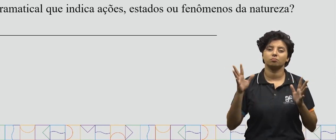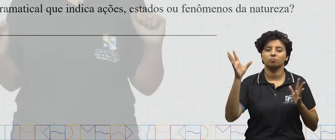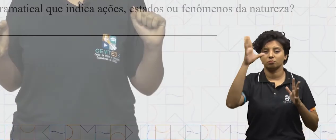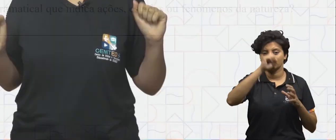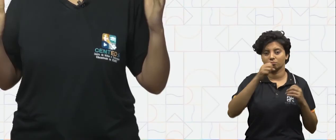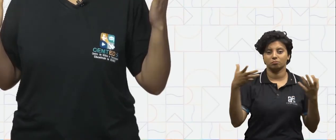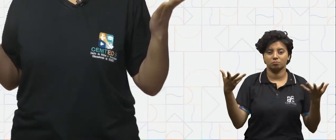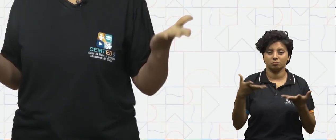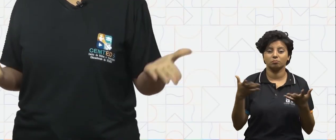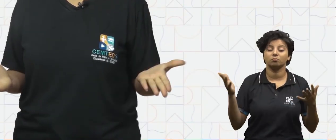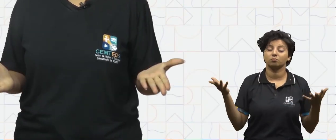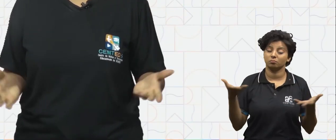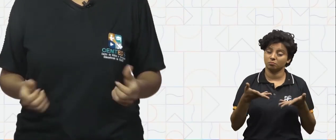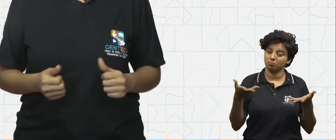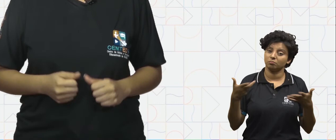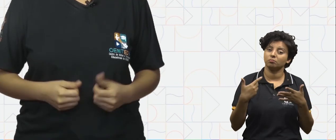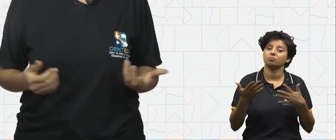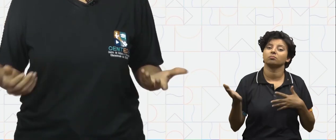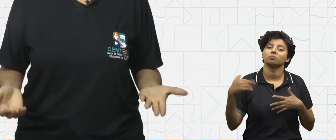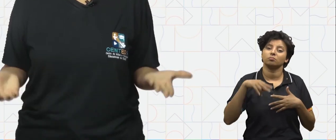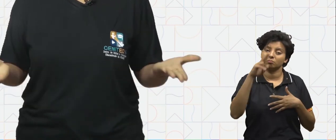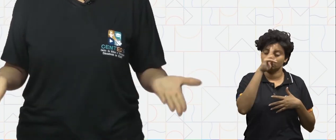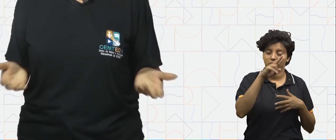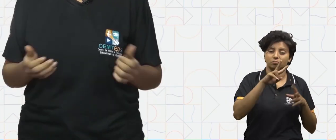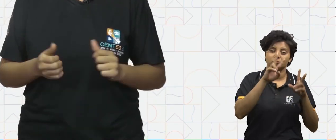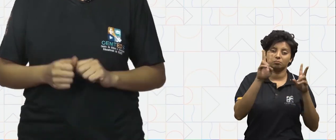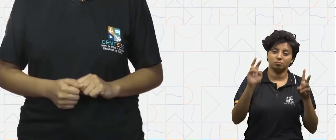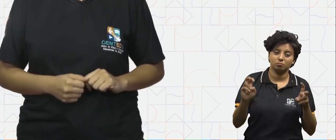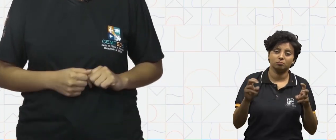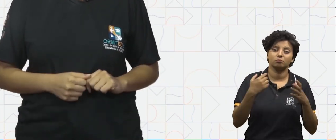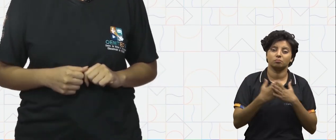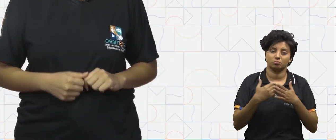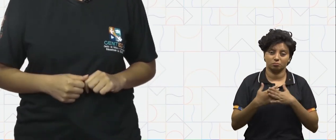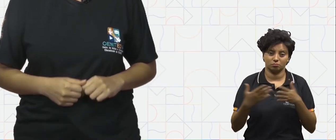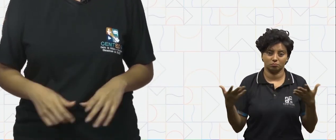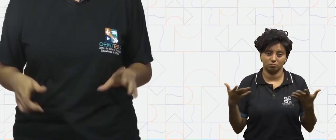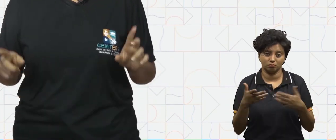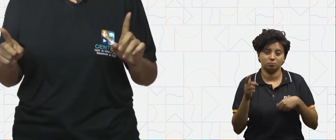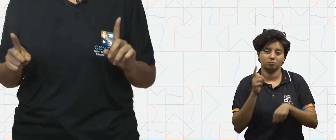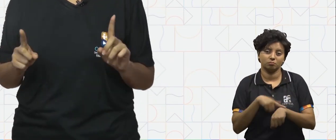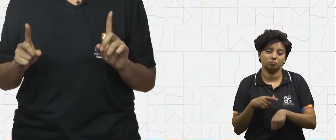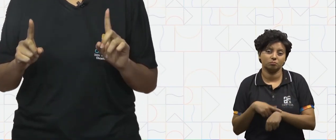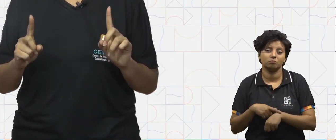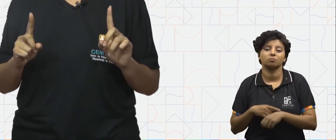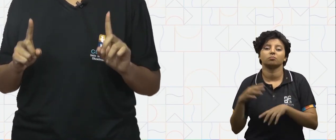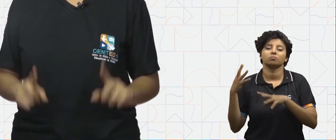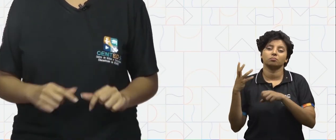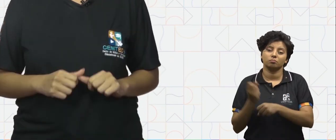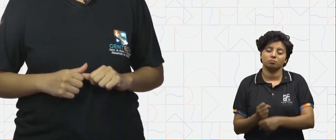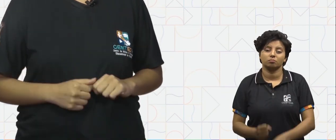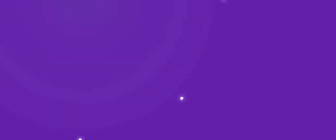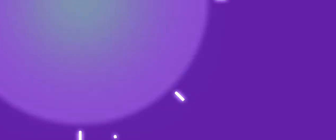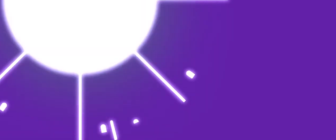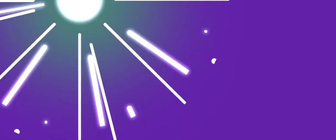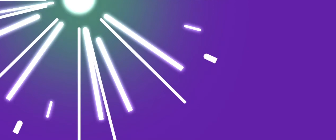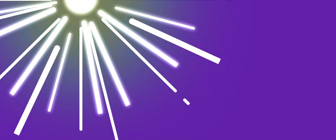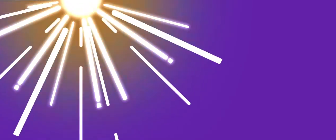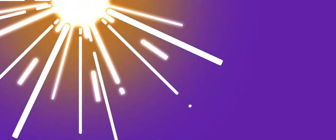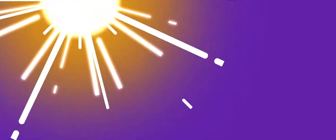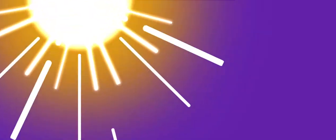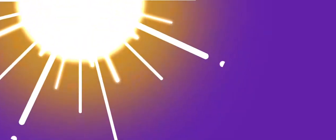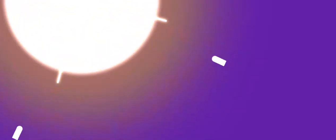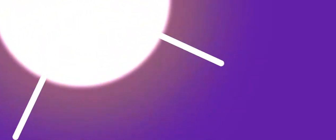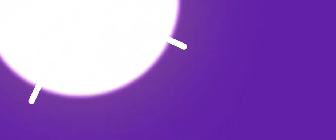estudamos. Agora, vamos lembrar um pouco do que vimos na aula de hoje. Chegou a hora da revisão.